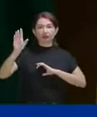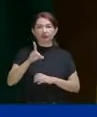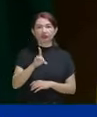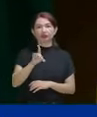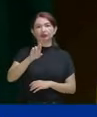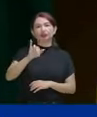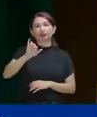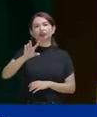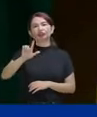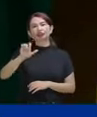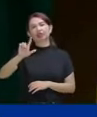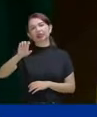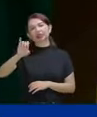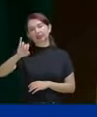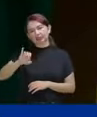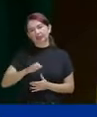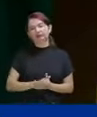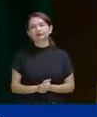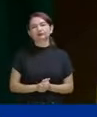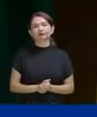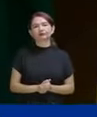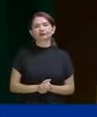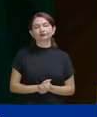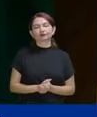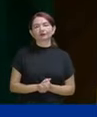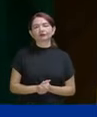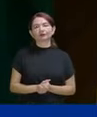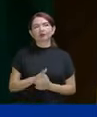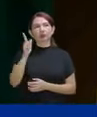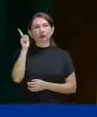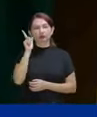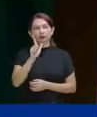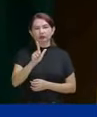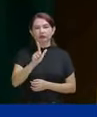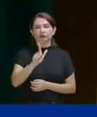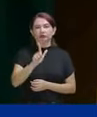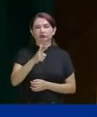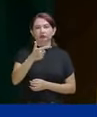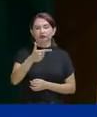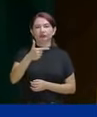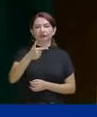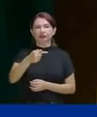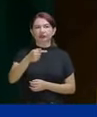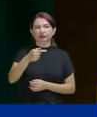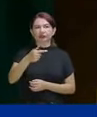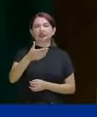Dirley, que aqui consta como prestador de contas, adquirisse